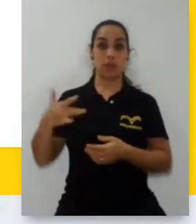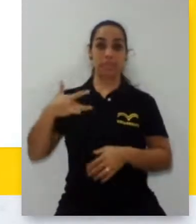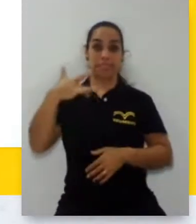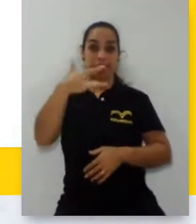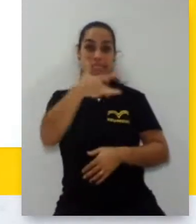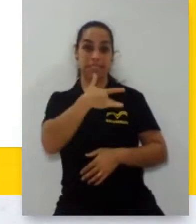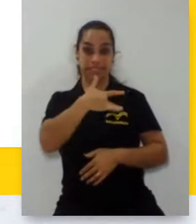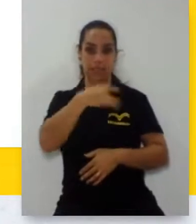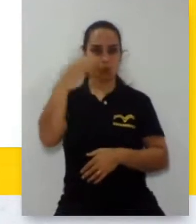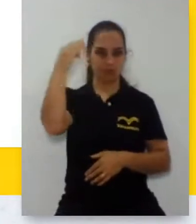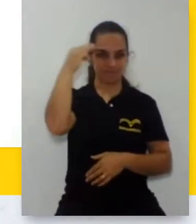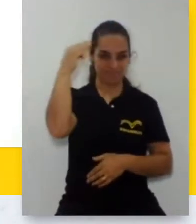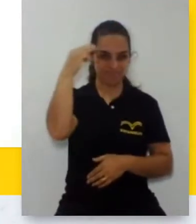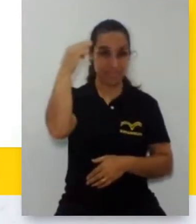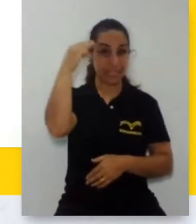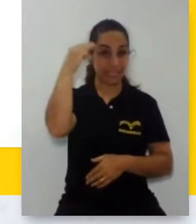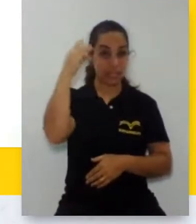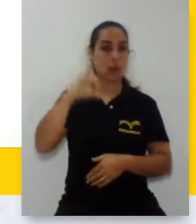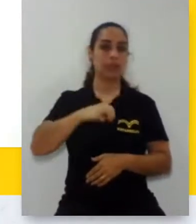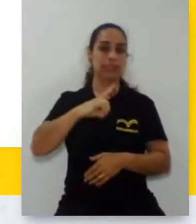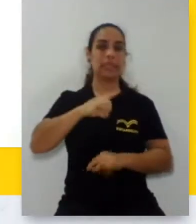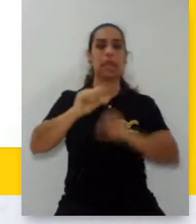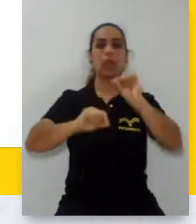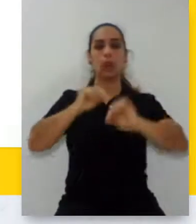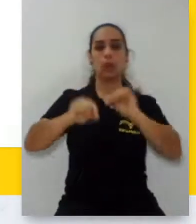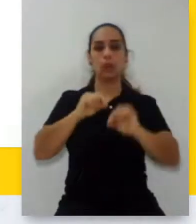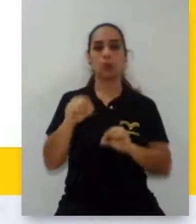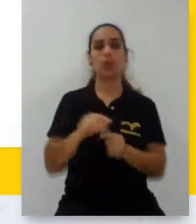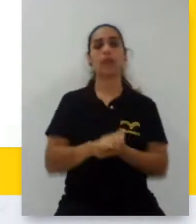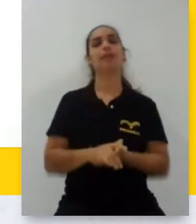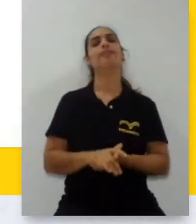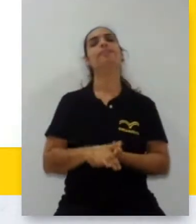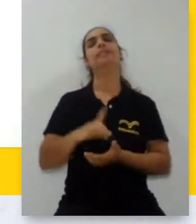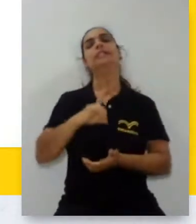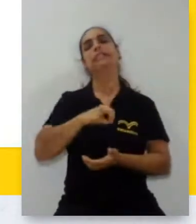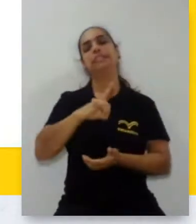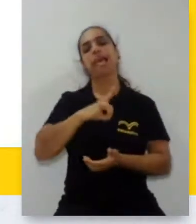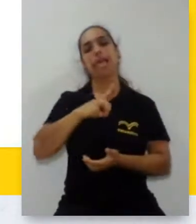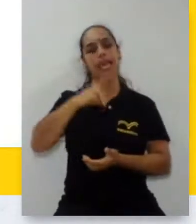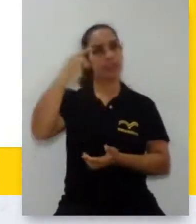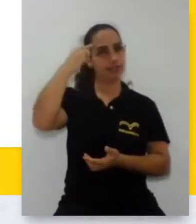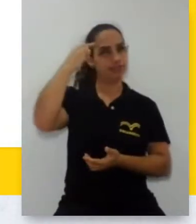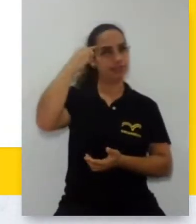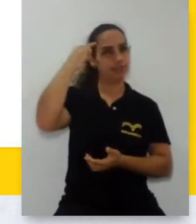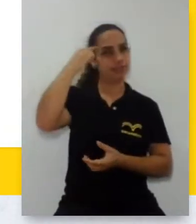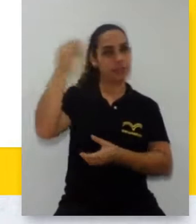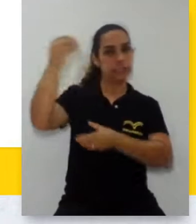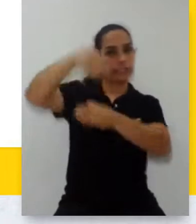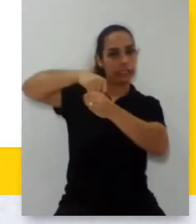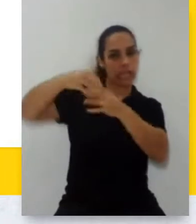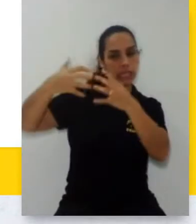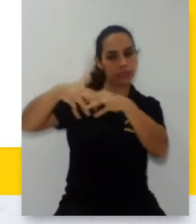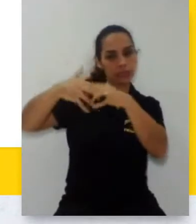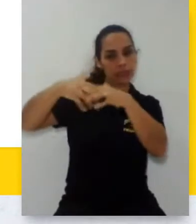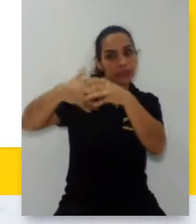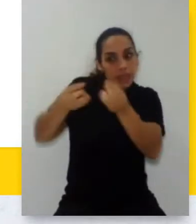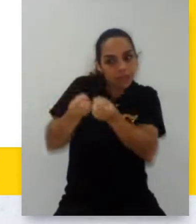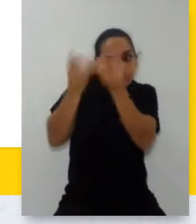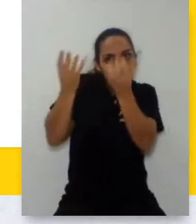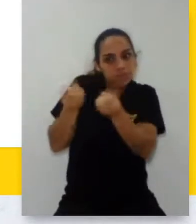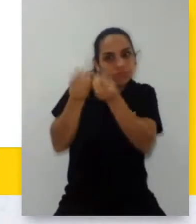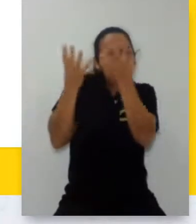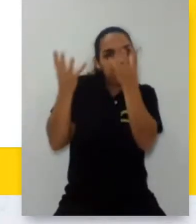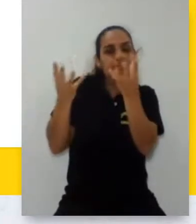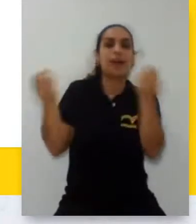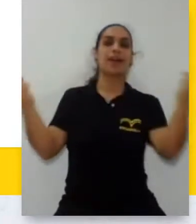pesquisar aí depois, BNDF, uma proteína que é ativada no cérebro com o exercício físico, certo? Não vou entrar em detalhes agora, mas fica a